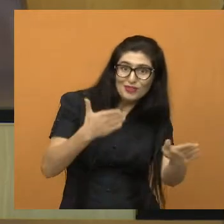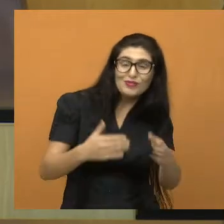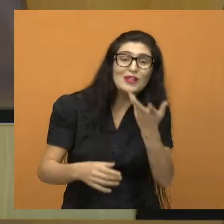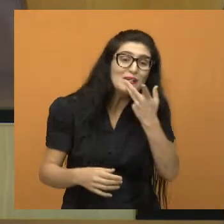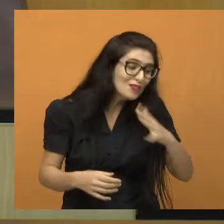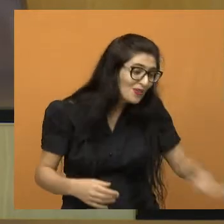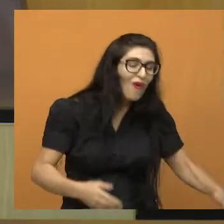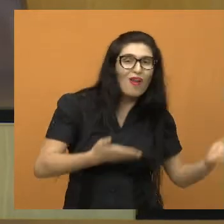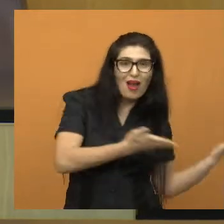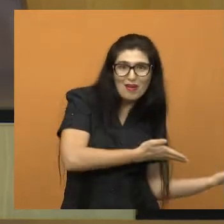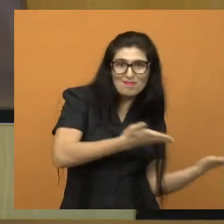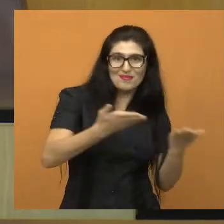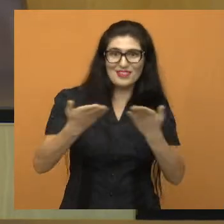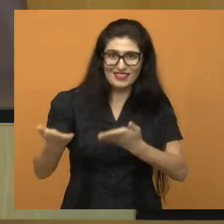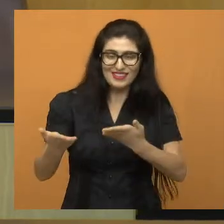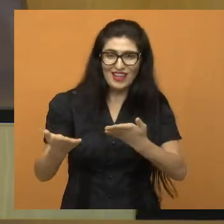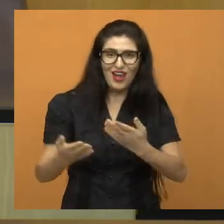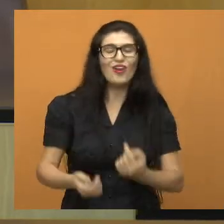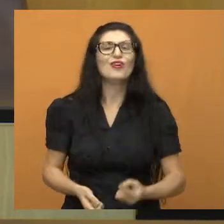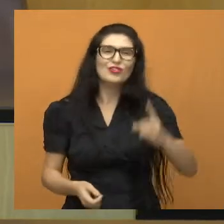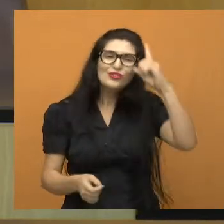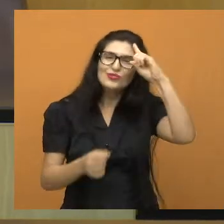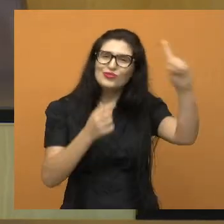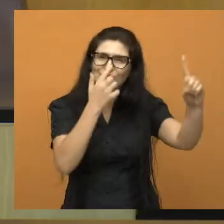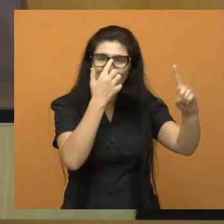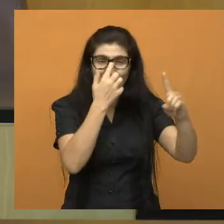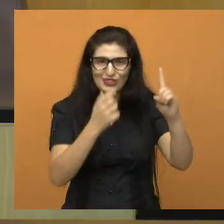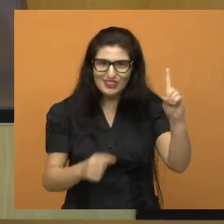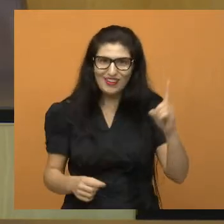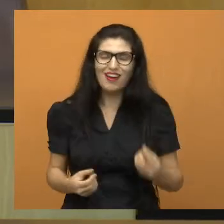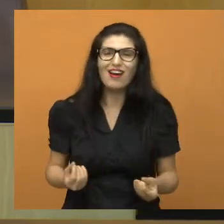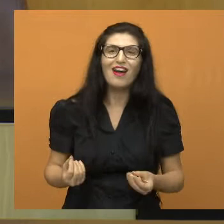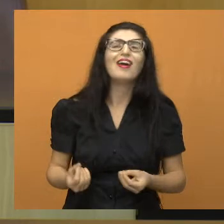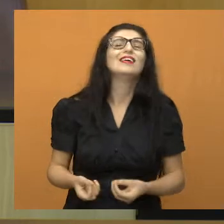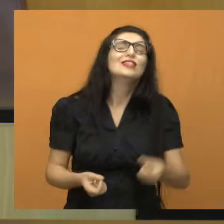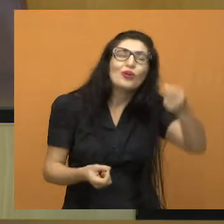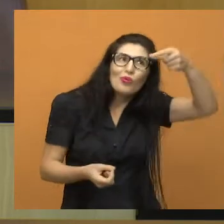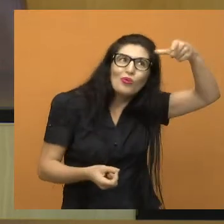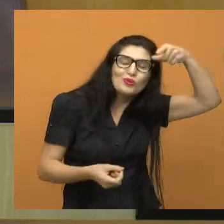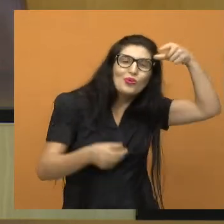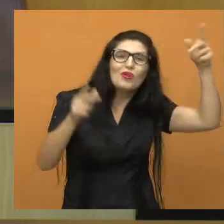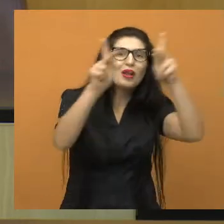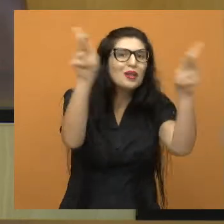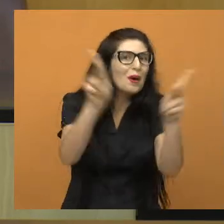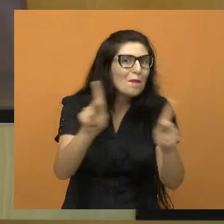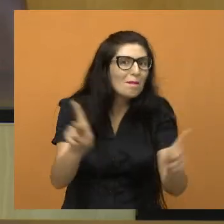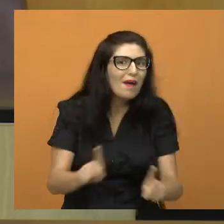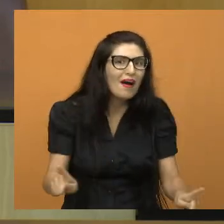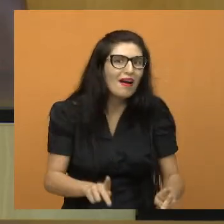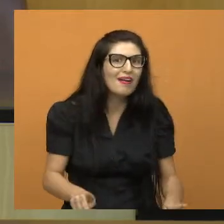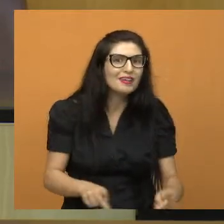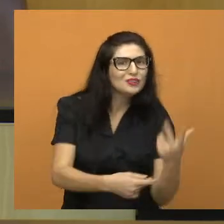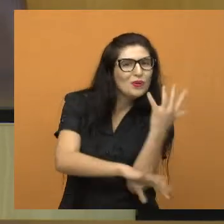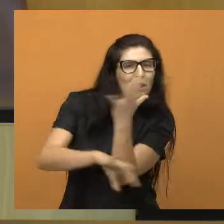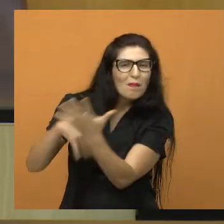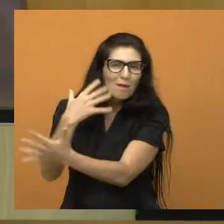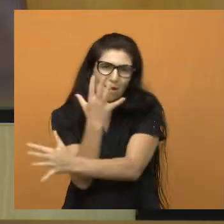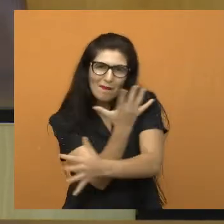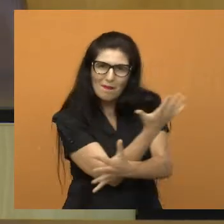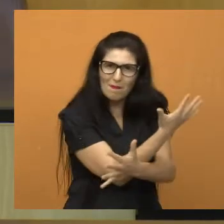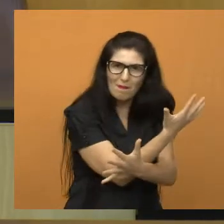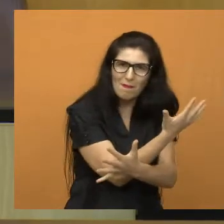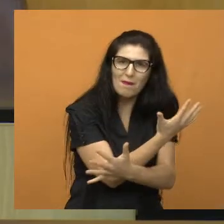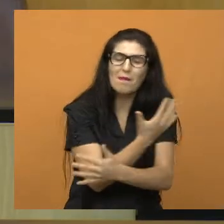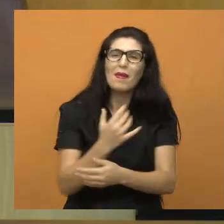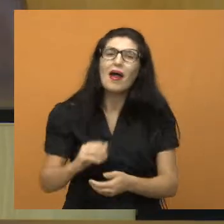foram apresentar e fazer um dia como protagonista da cultura da paz no Parque dos Eucaliptos, e